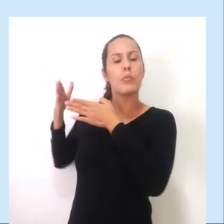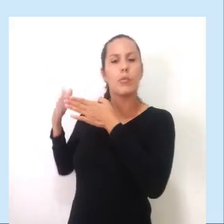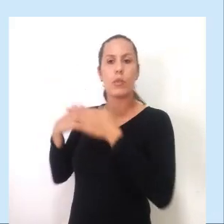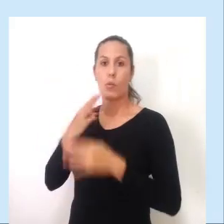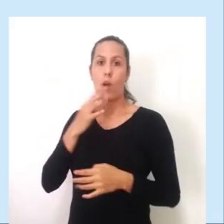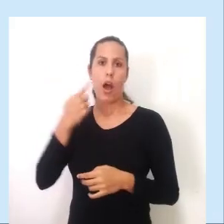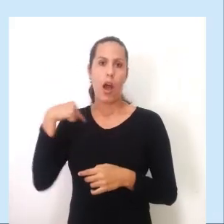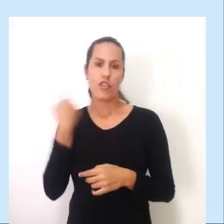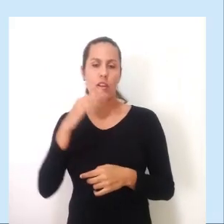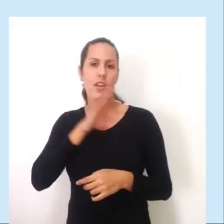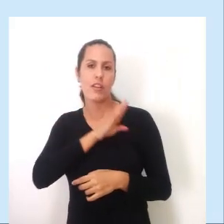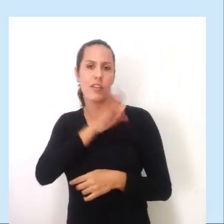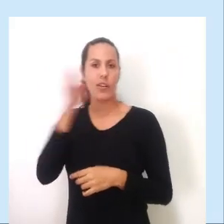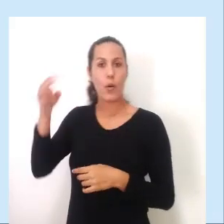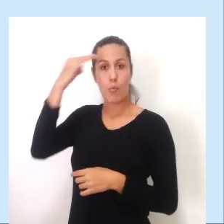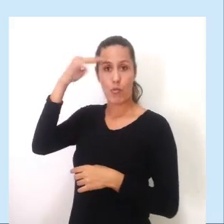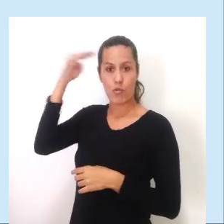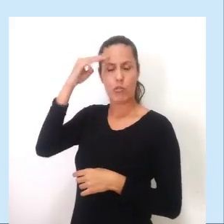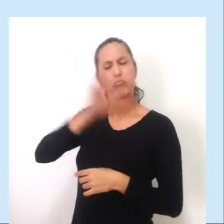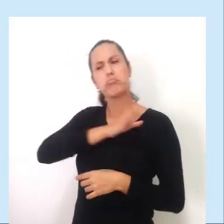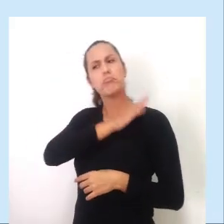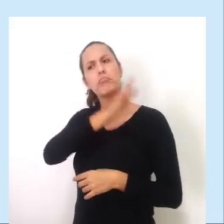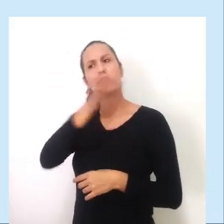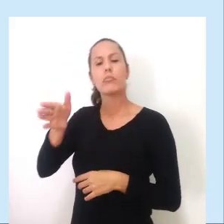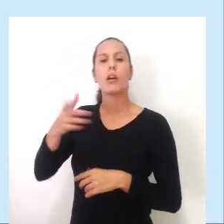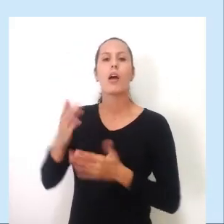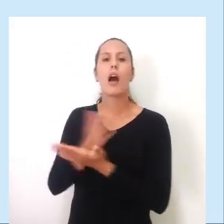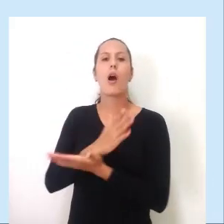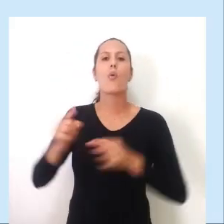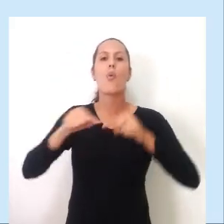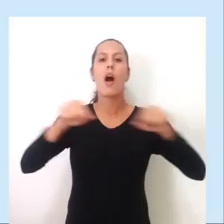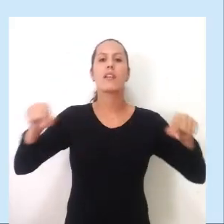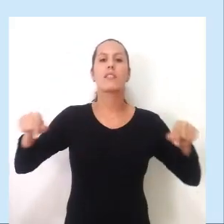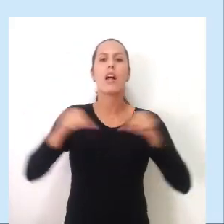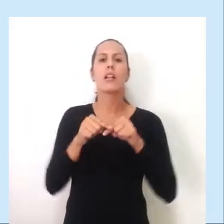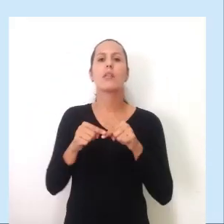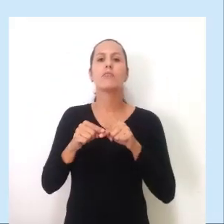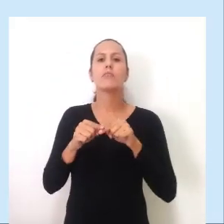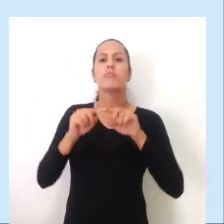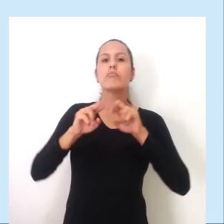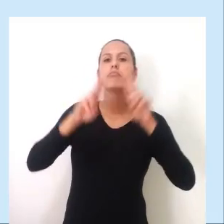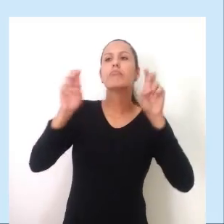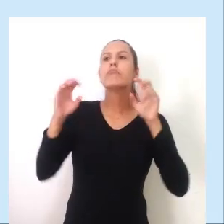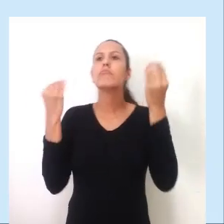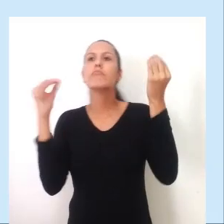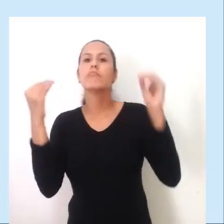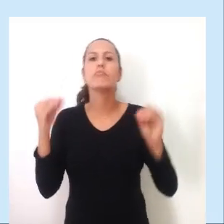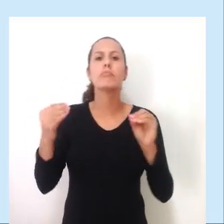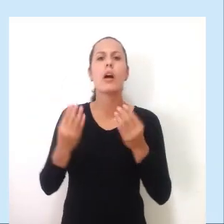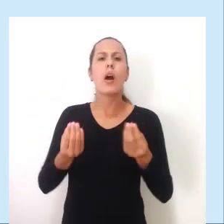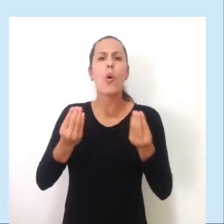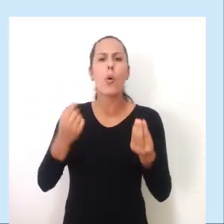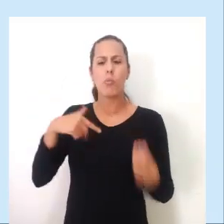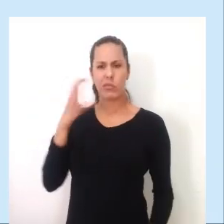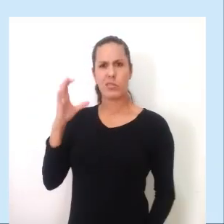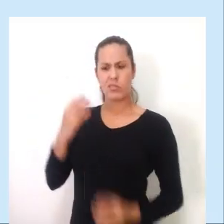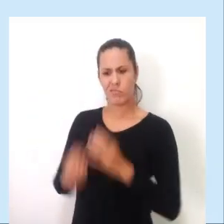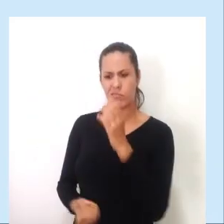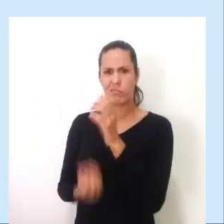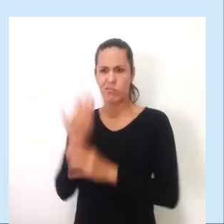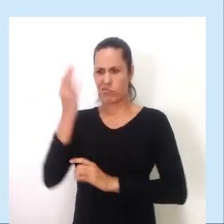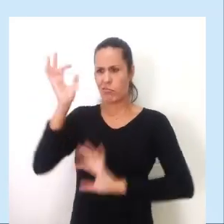tem lá temas ou temáticas, salas temáticas. Como é que os cientistas reproduziram